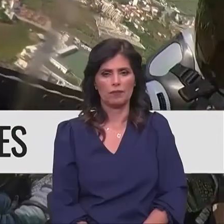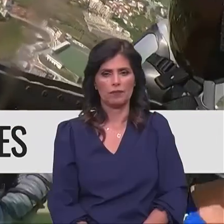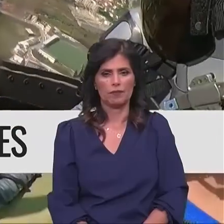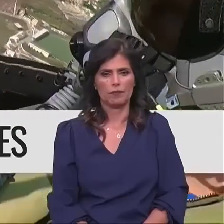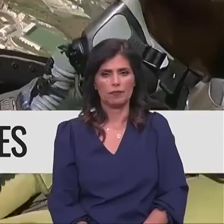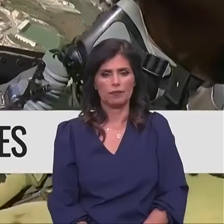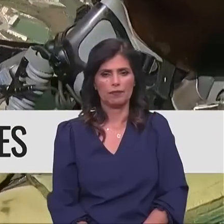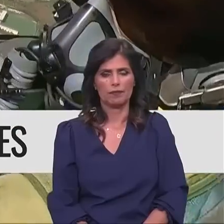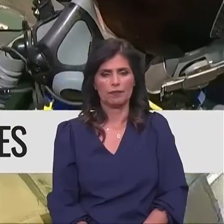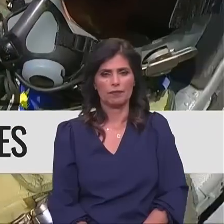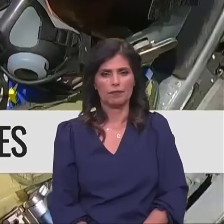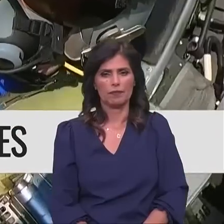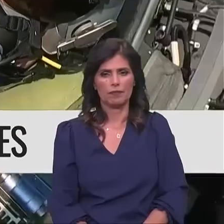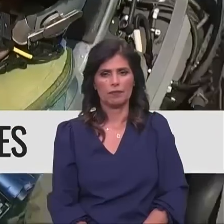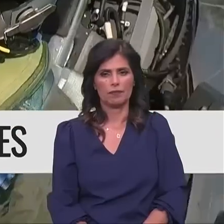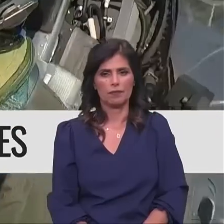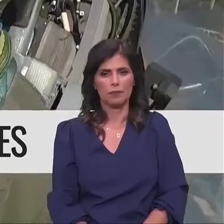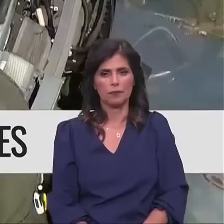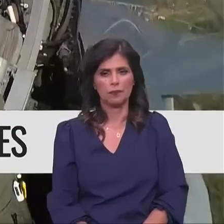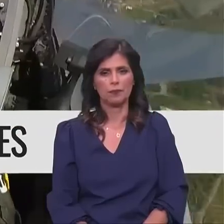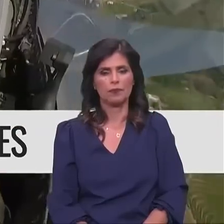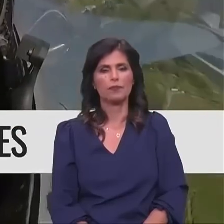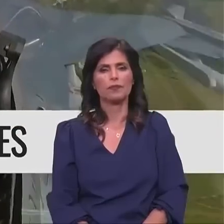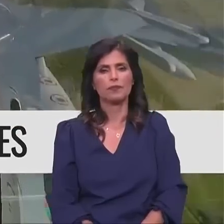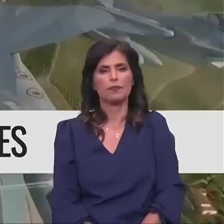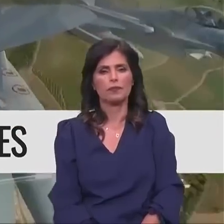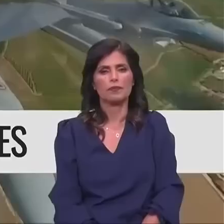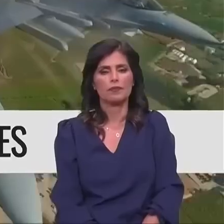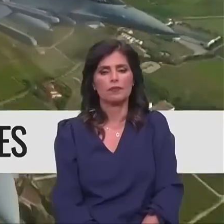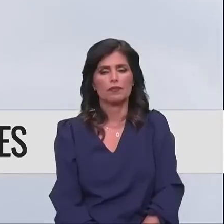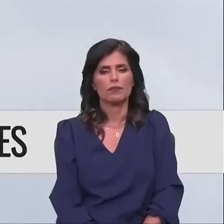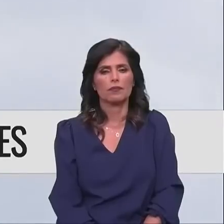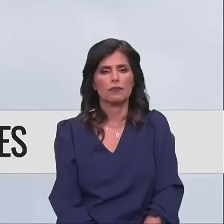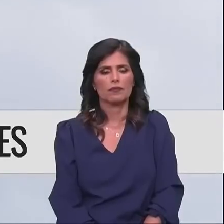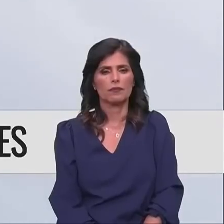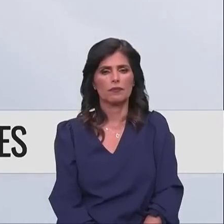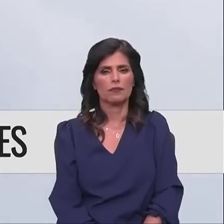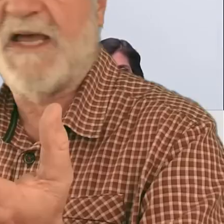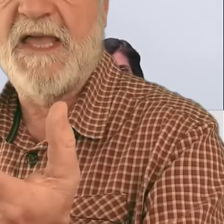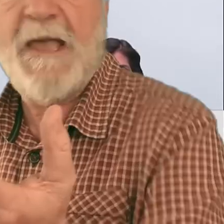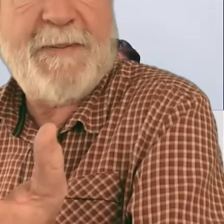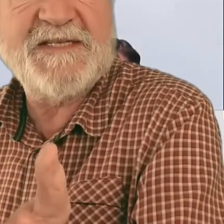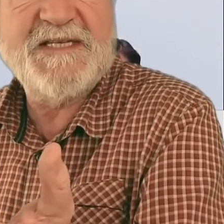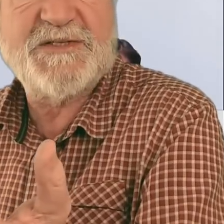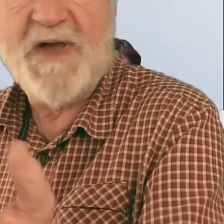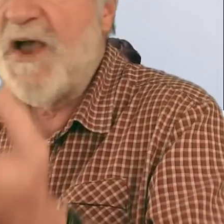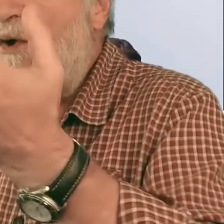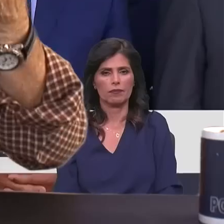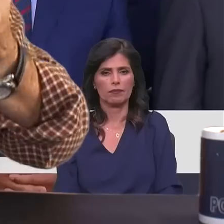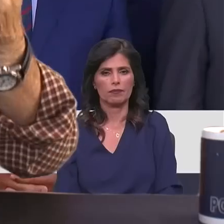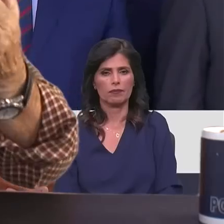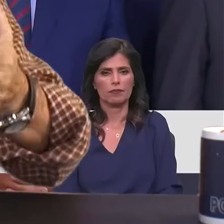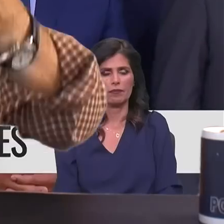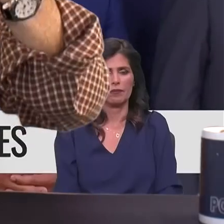Mas é verdade é que gosta nunca o fará isso nunca fará Portanto o que a fazer é votar contra apenas isso